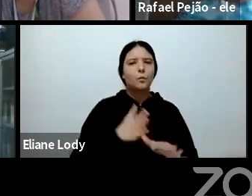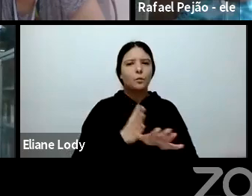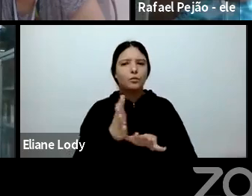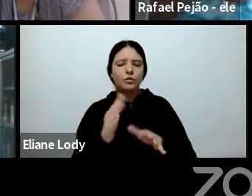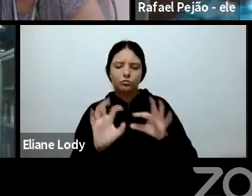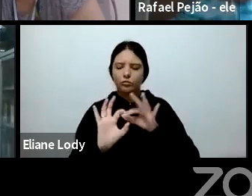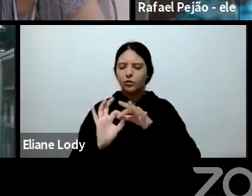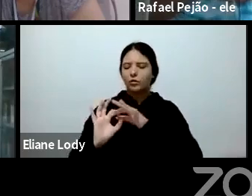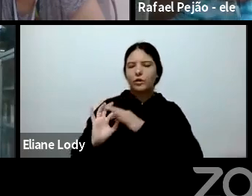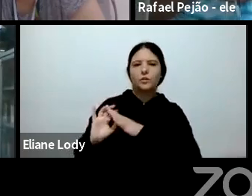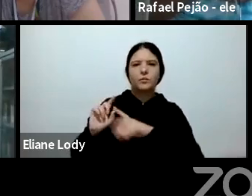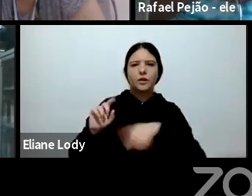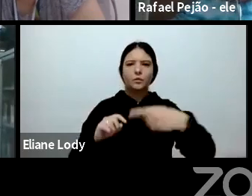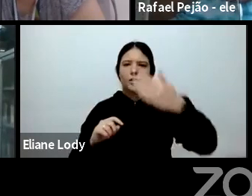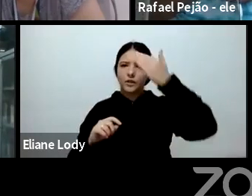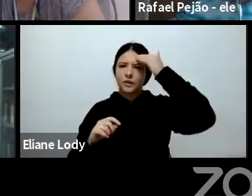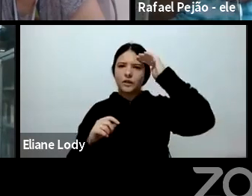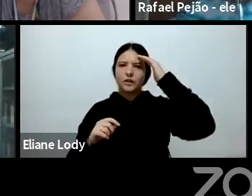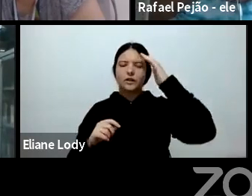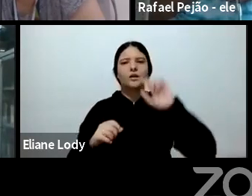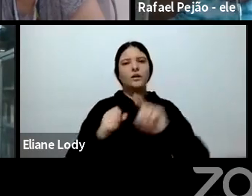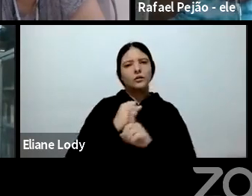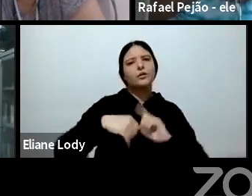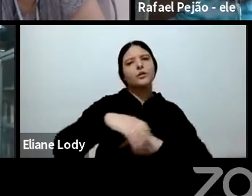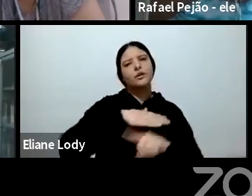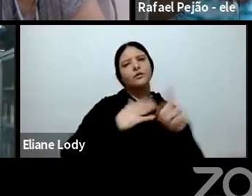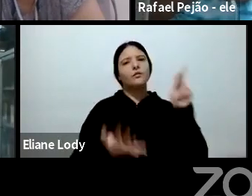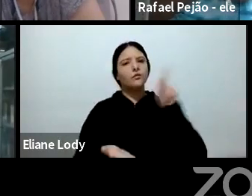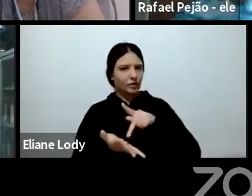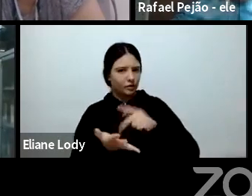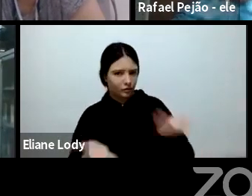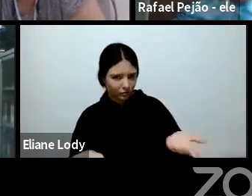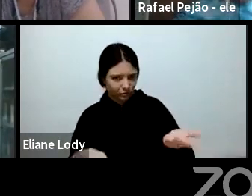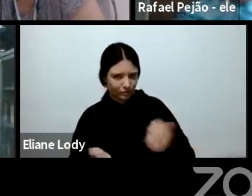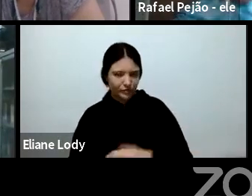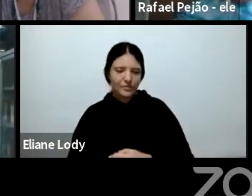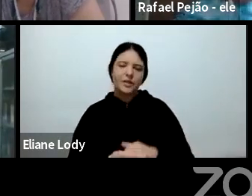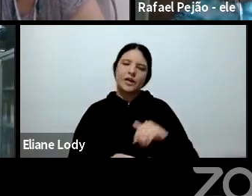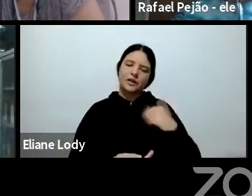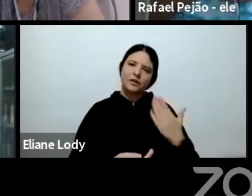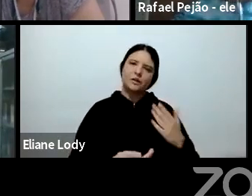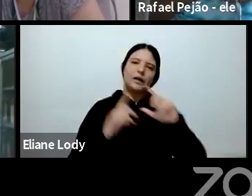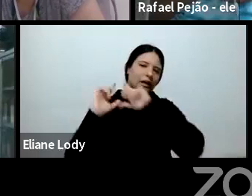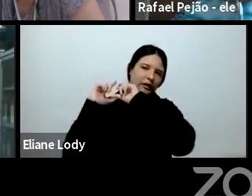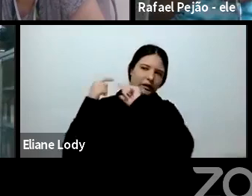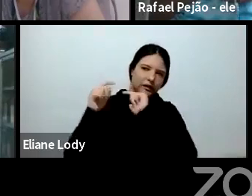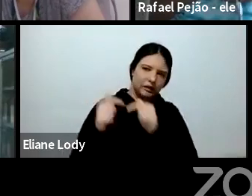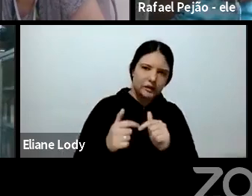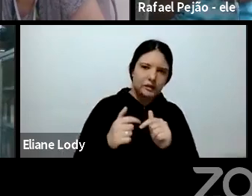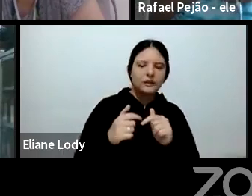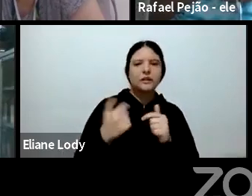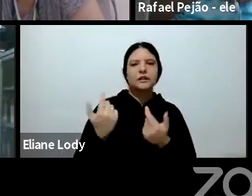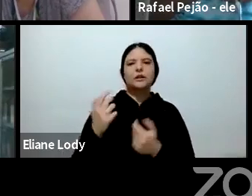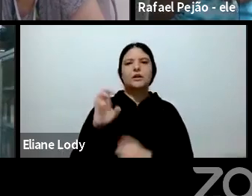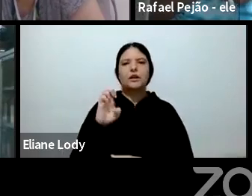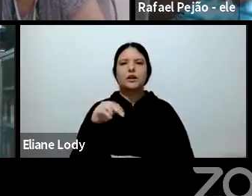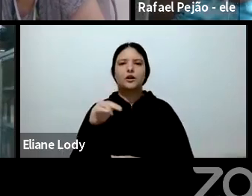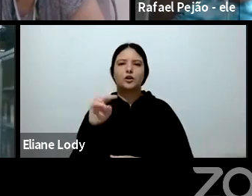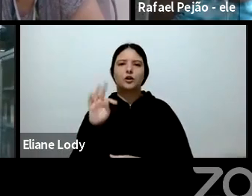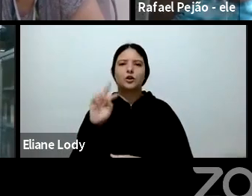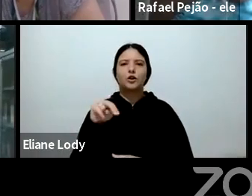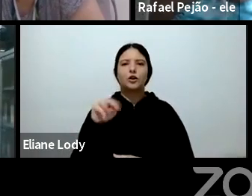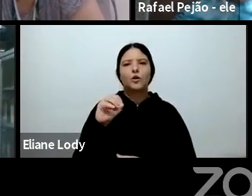uma determinada realidade social, né? Então, a tradição, né, da etnografia da comunicação,